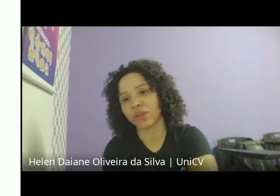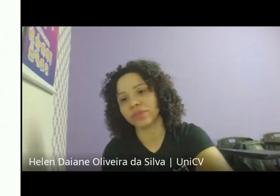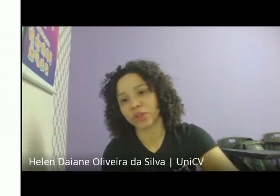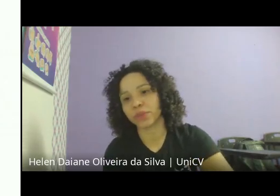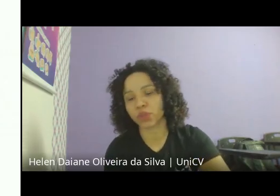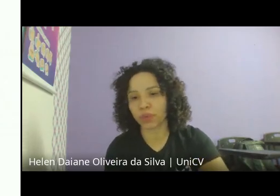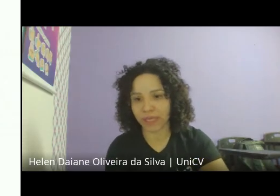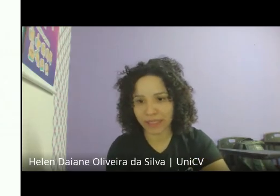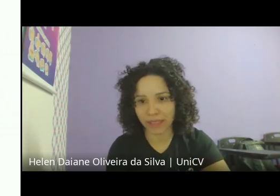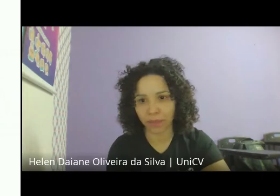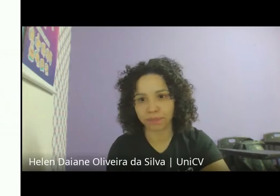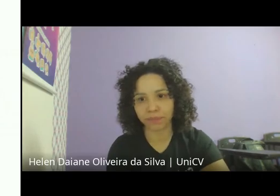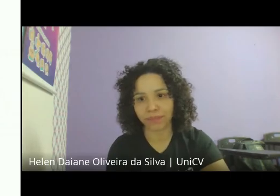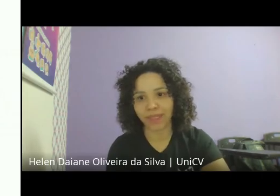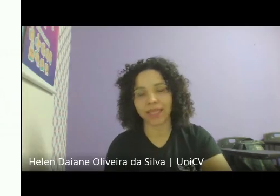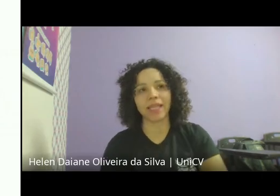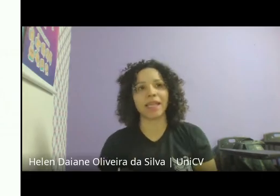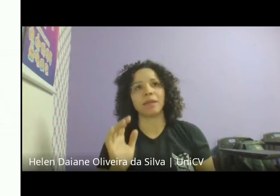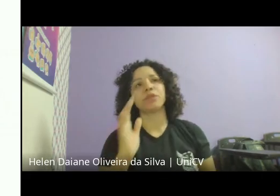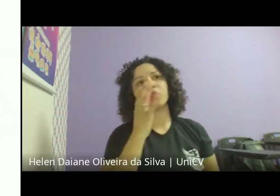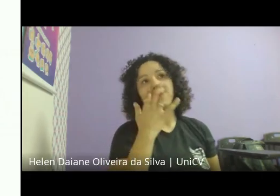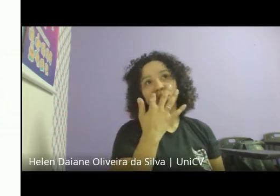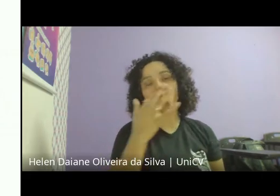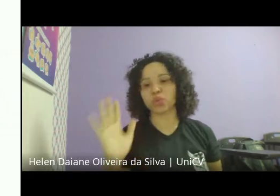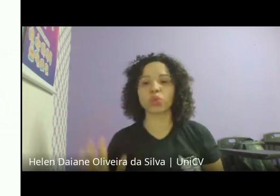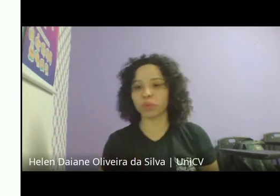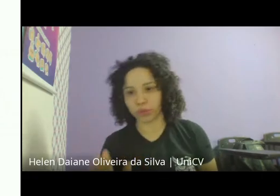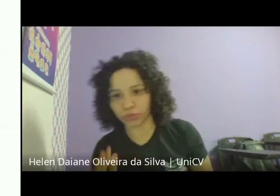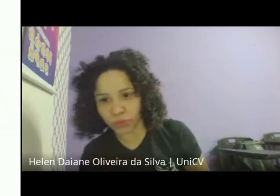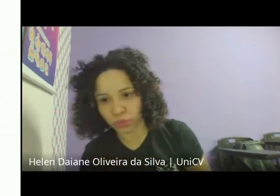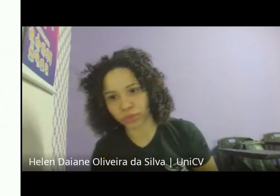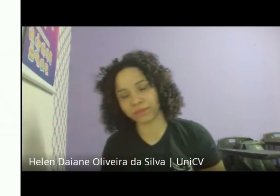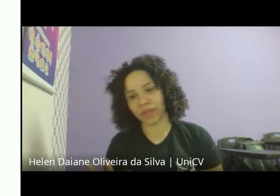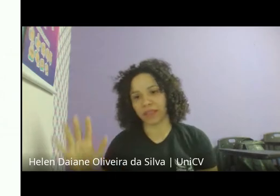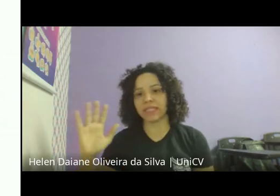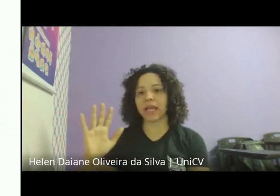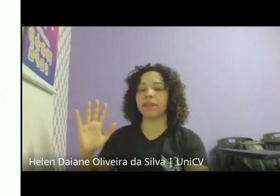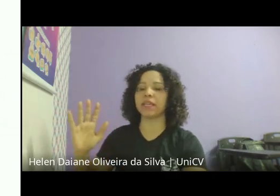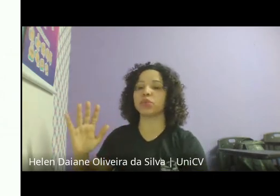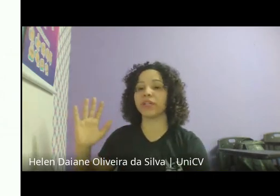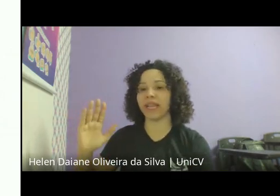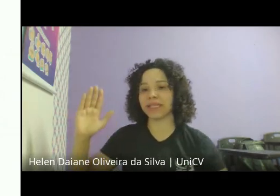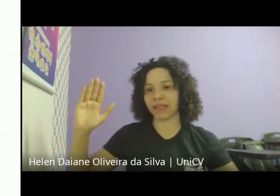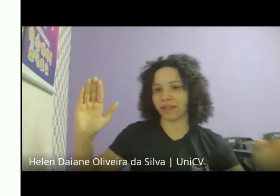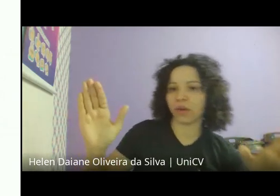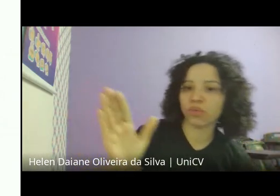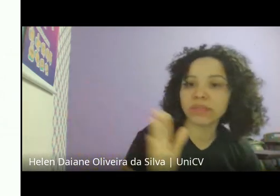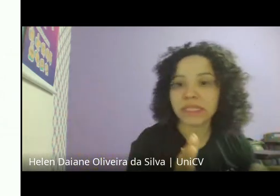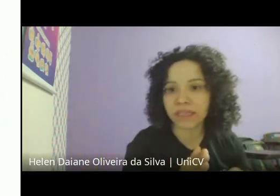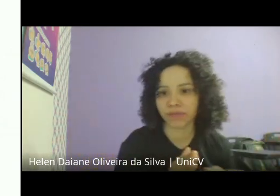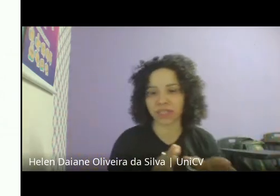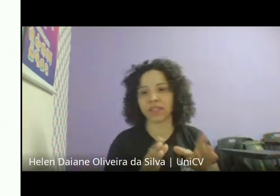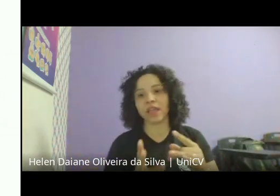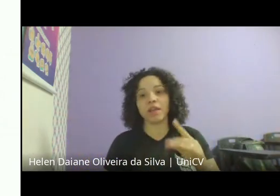gente a novas formas de comunicação. Professora, mas só o surdo profundo, né? Que vocês sabem que a surdez, ela tem